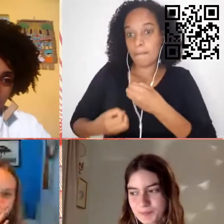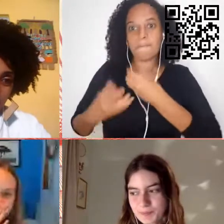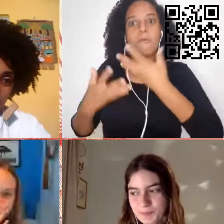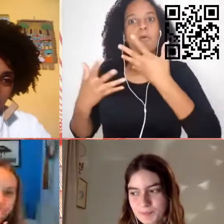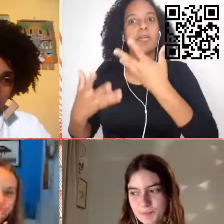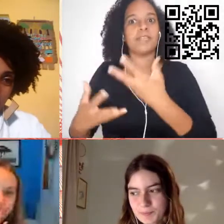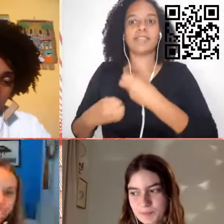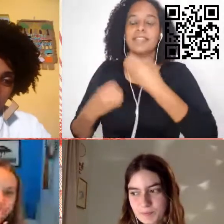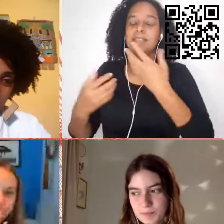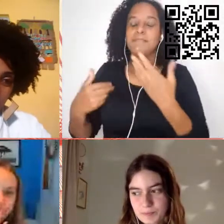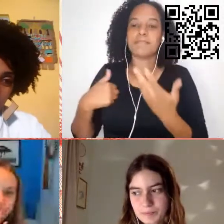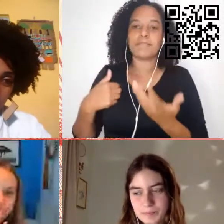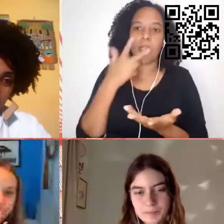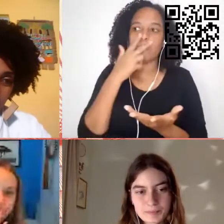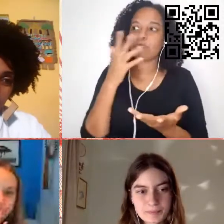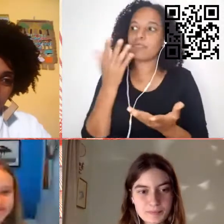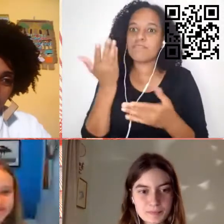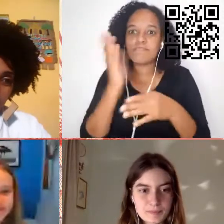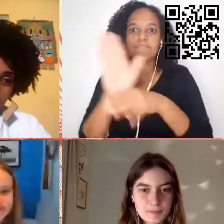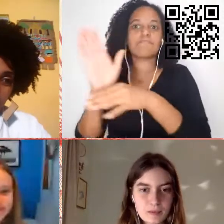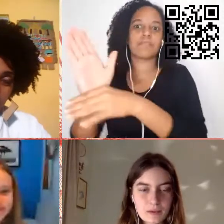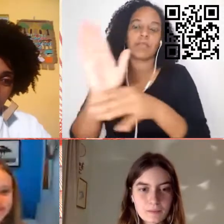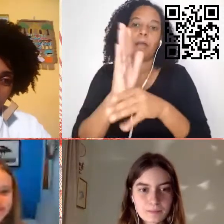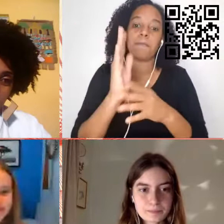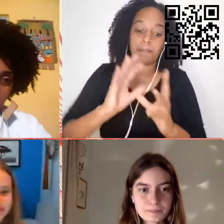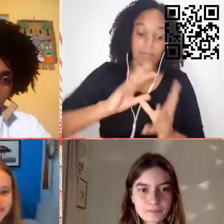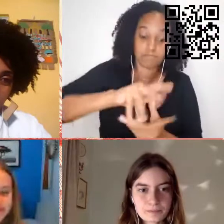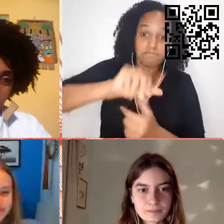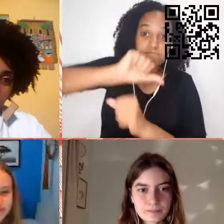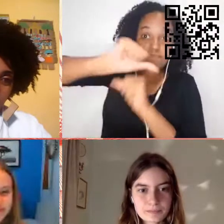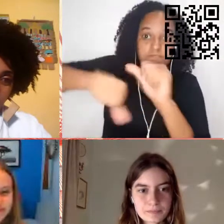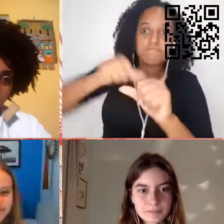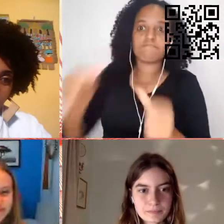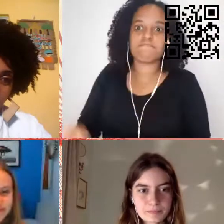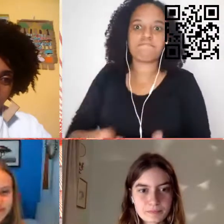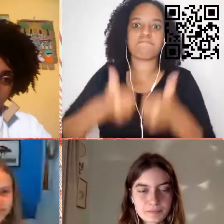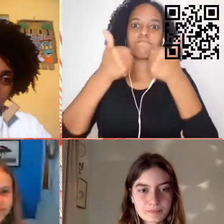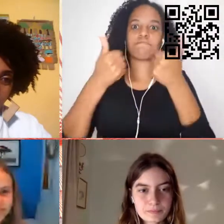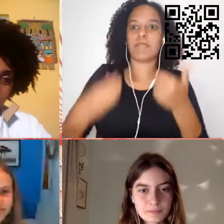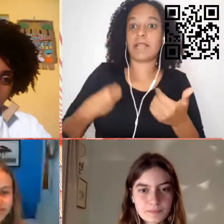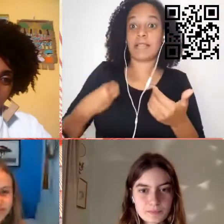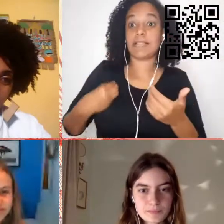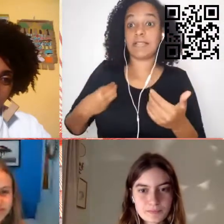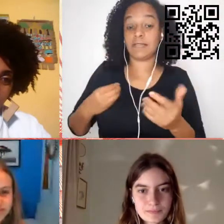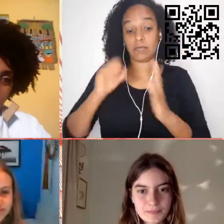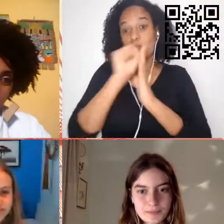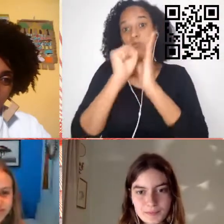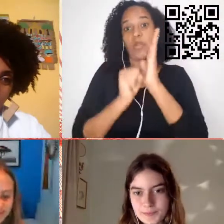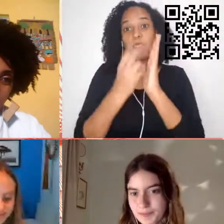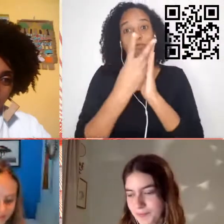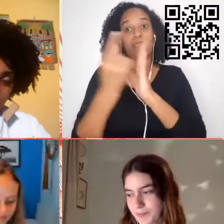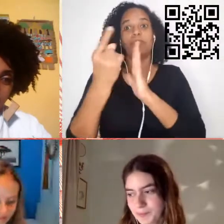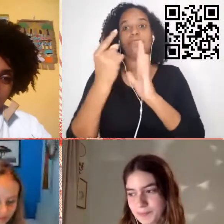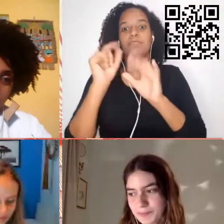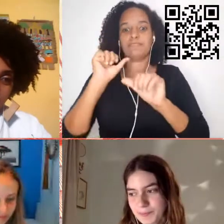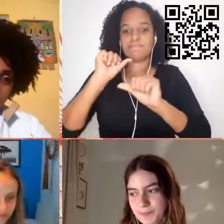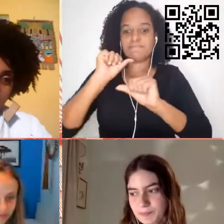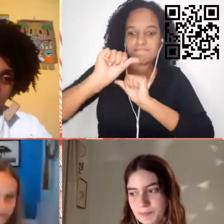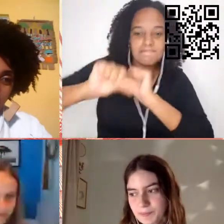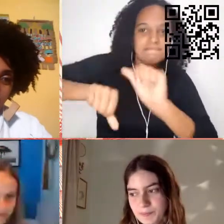que contribui muito para a gente transformar esse nosso século XXI aí num